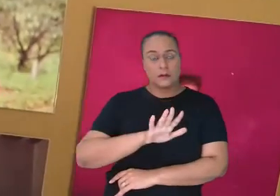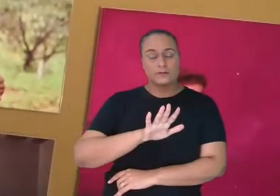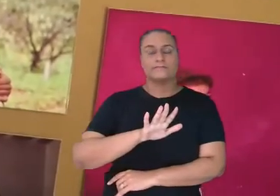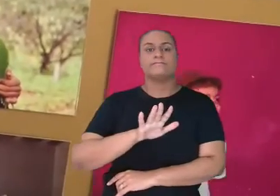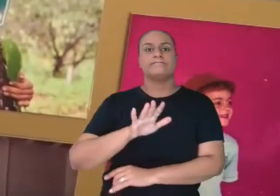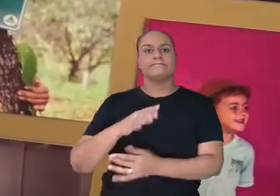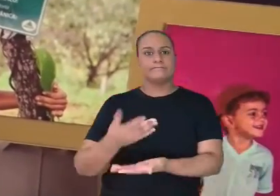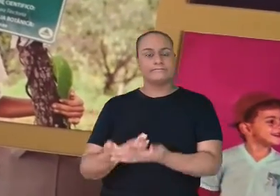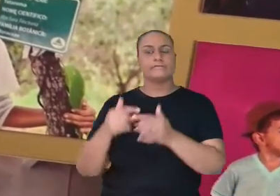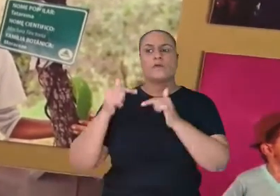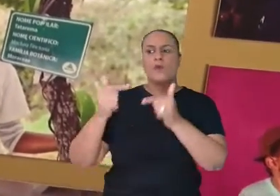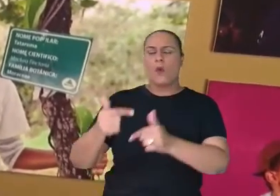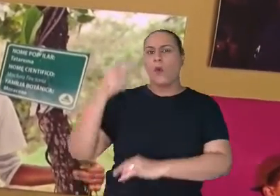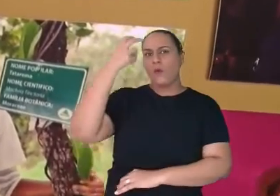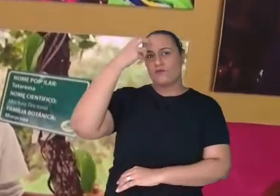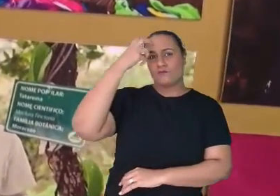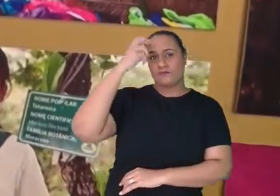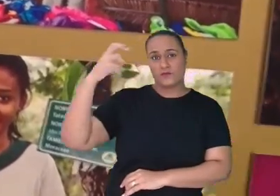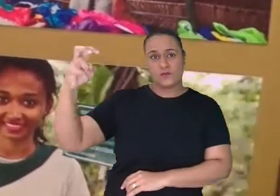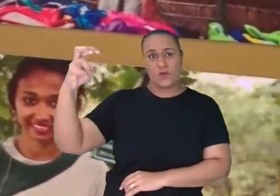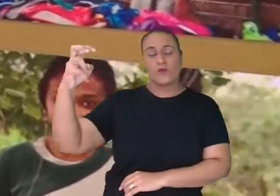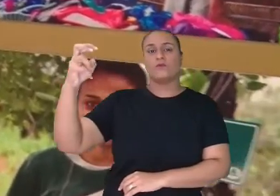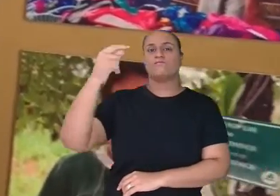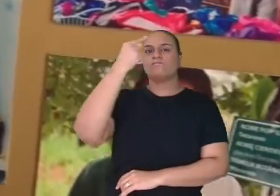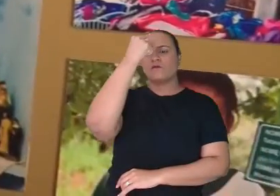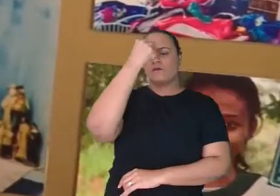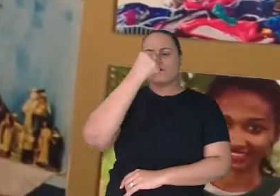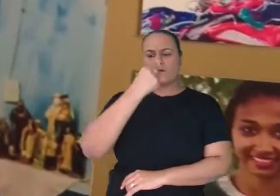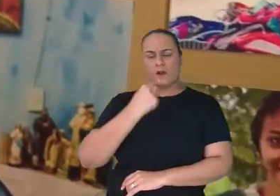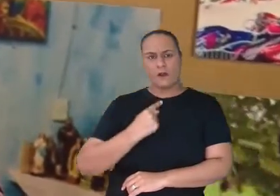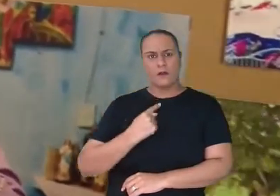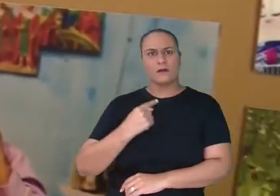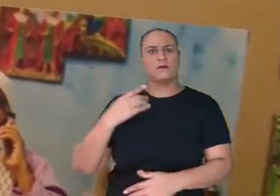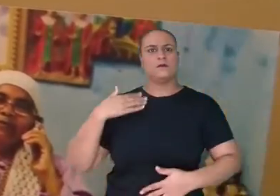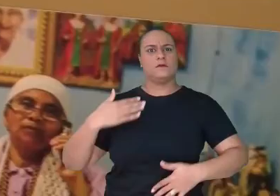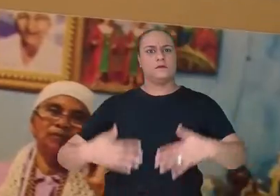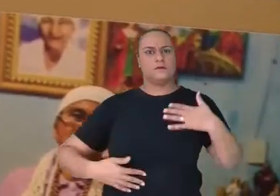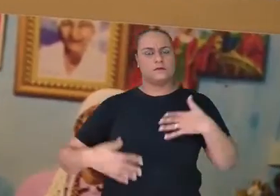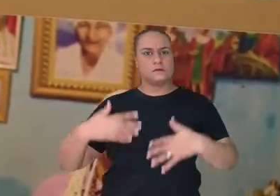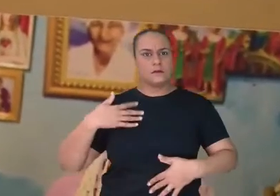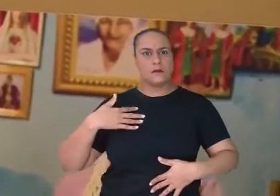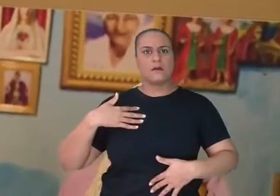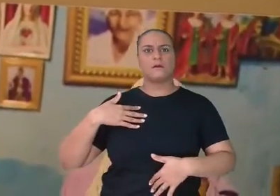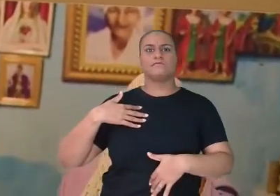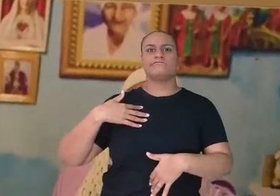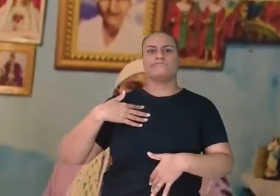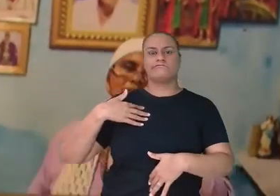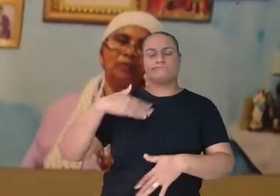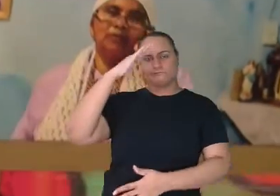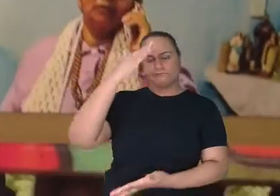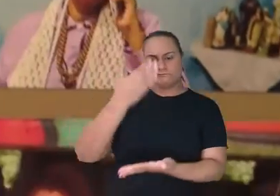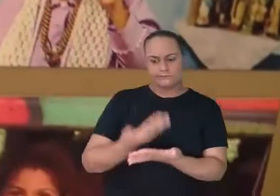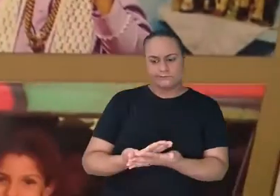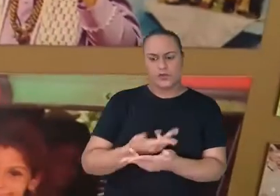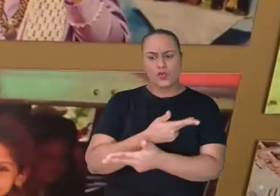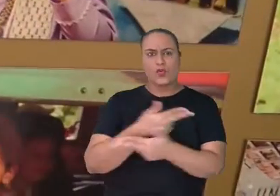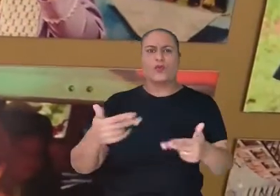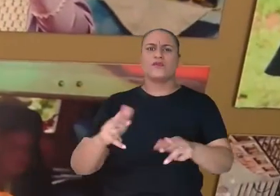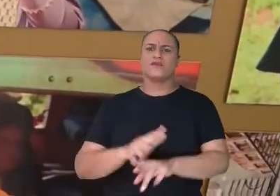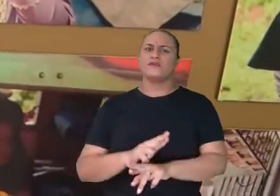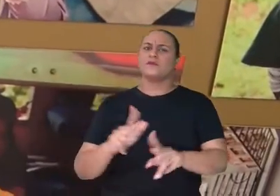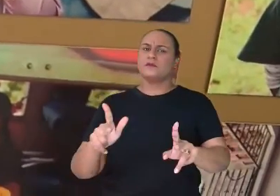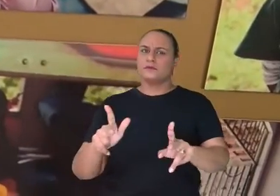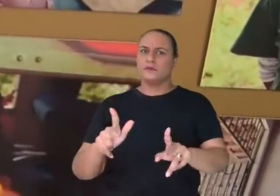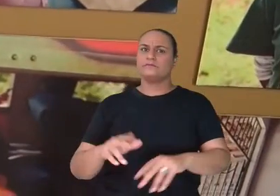de culturas, de traços físicos, de crenças e de coisas diferentes. Então aqui a gente tem um